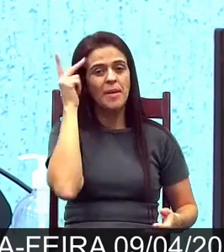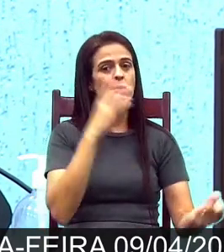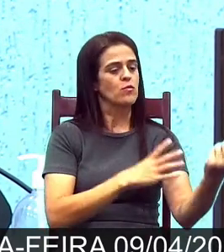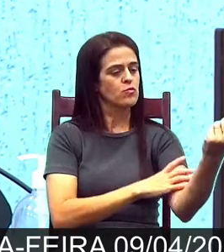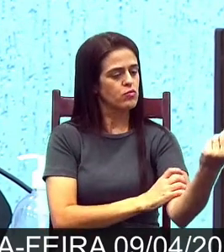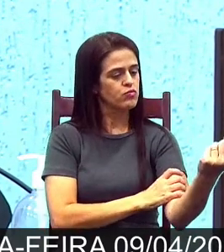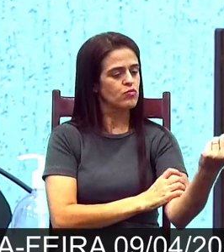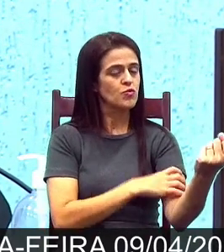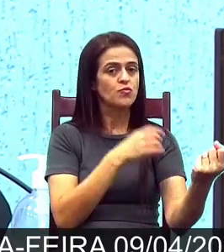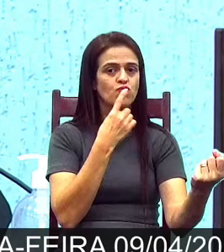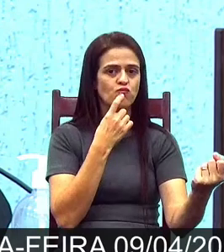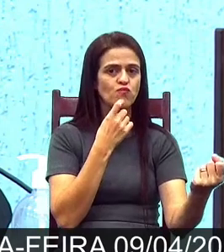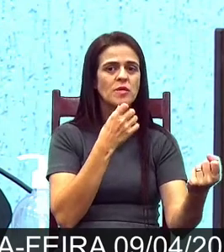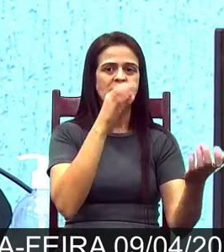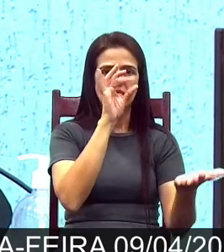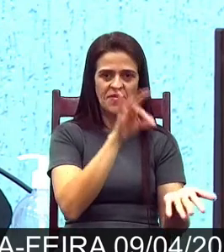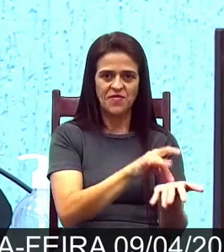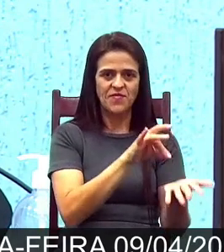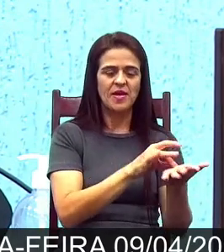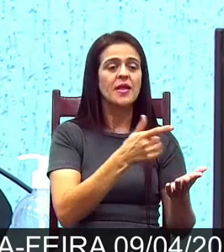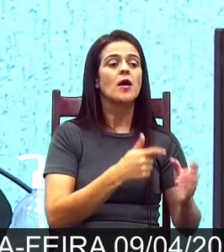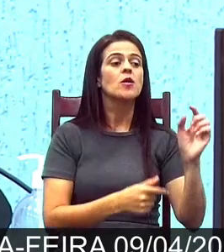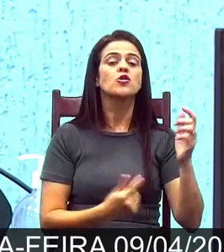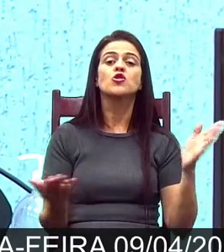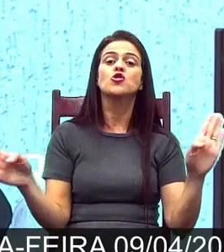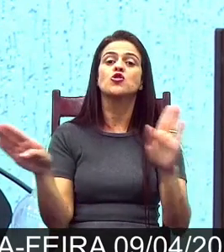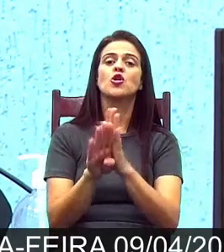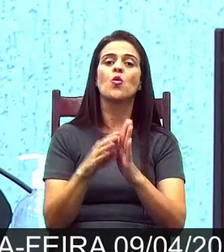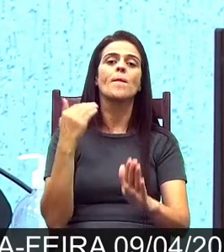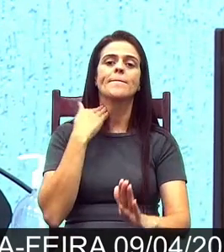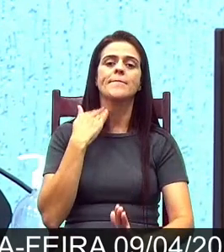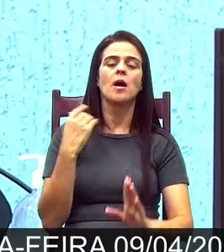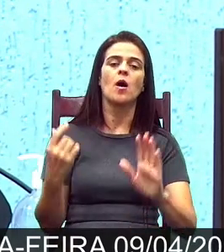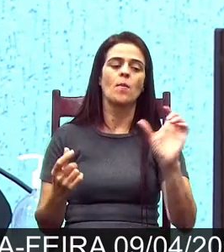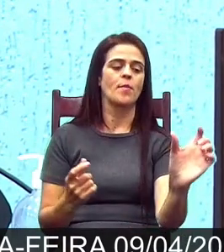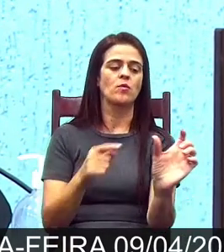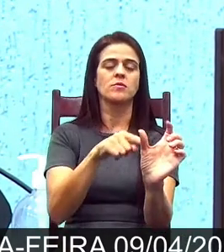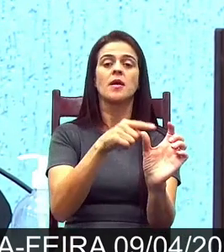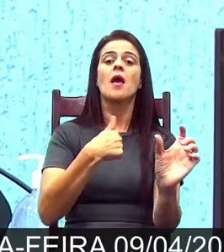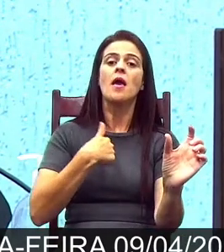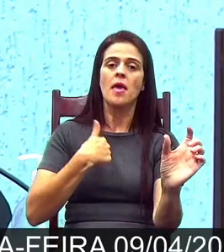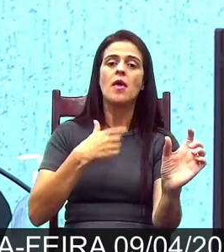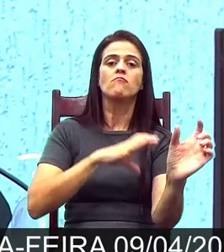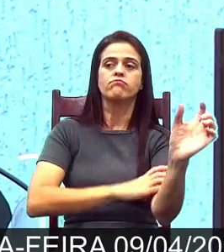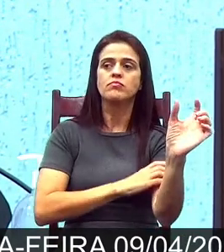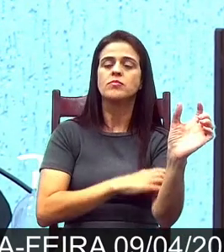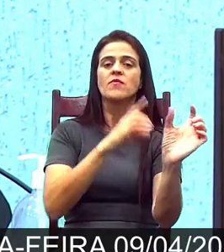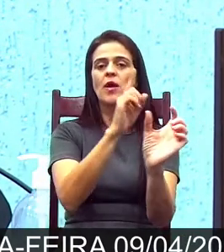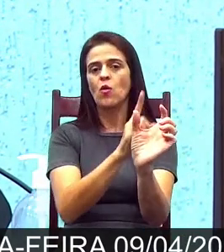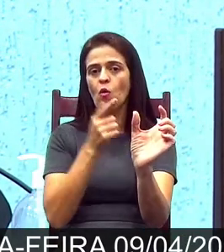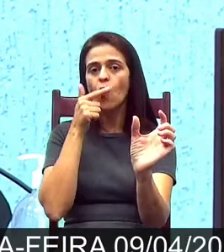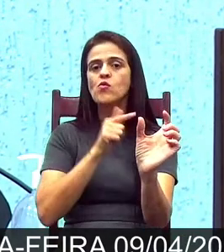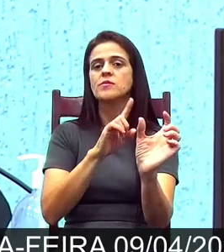autorizado a regulamentar as penalidades para o desrespeito às determinações dessa lei. Artigo 4º.